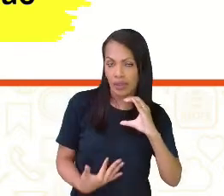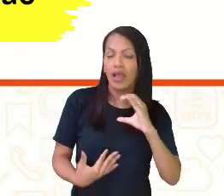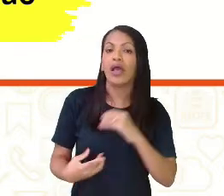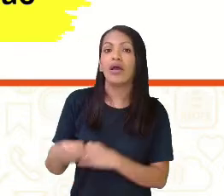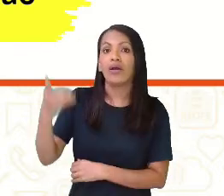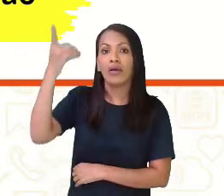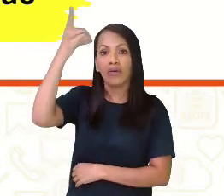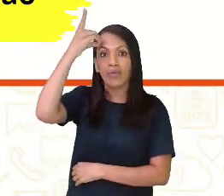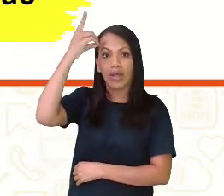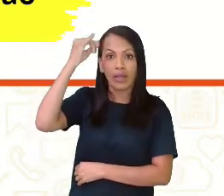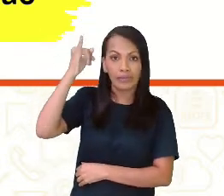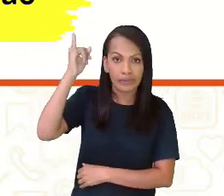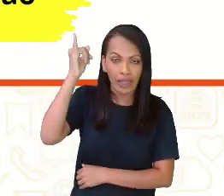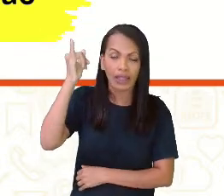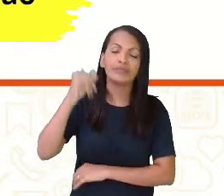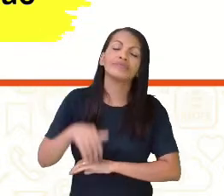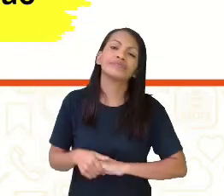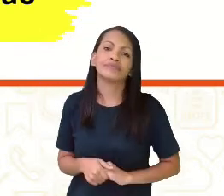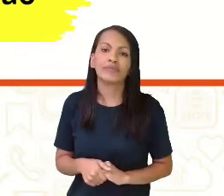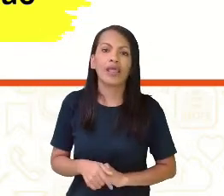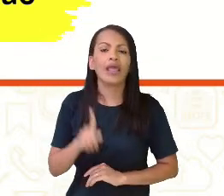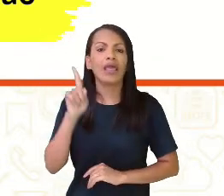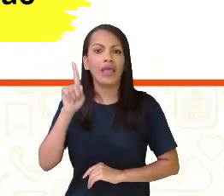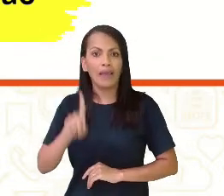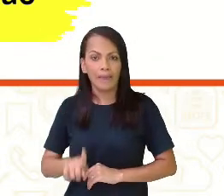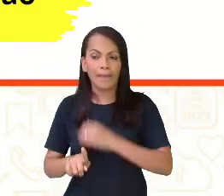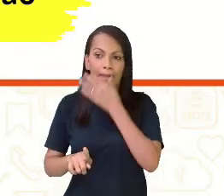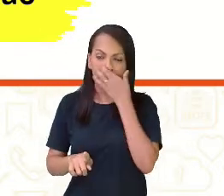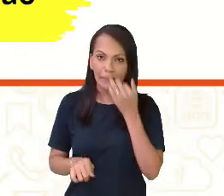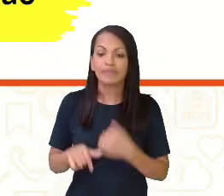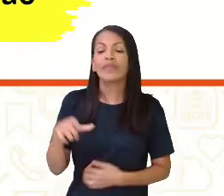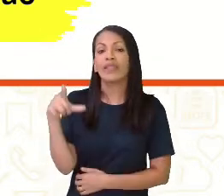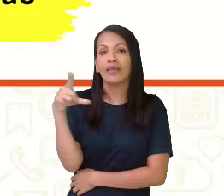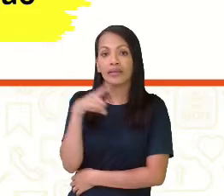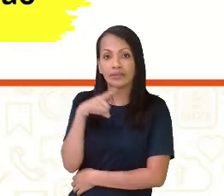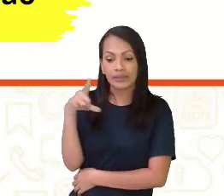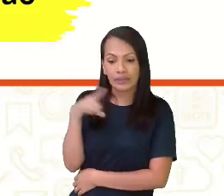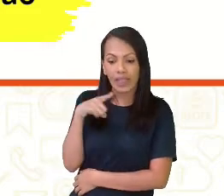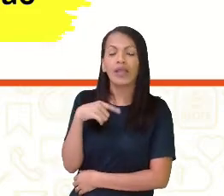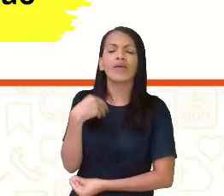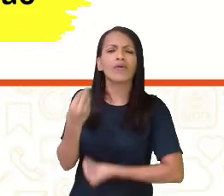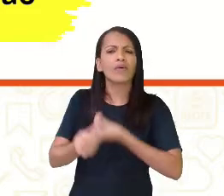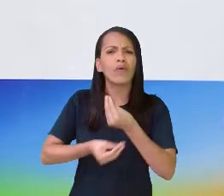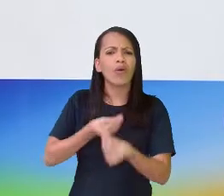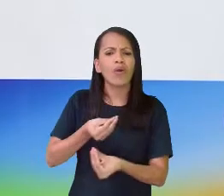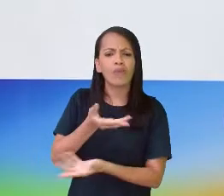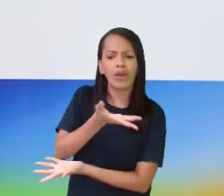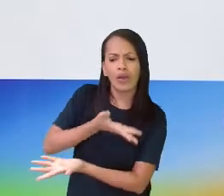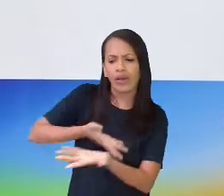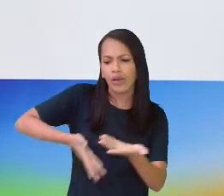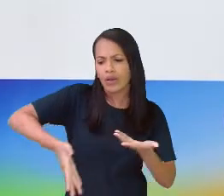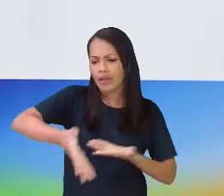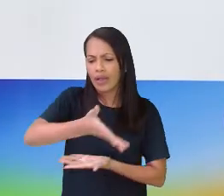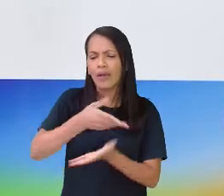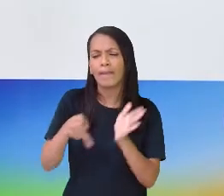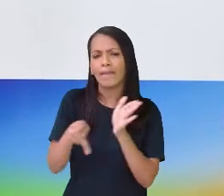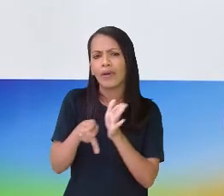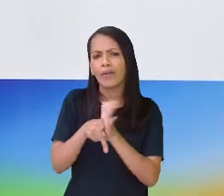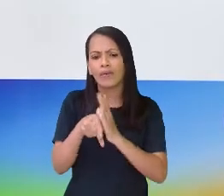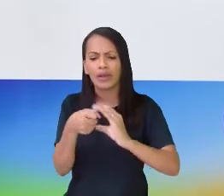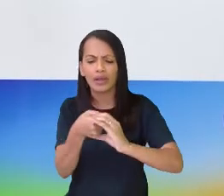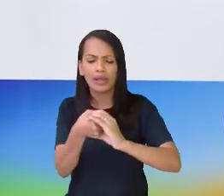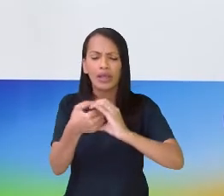com deficiência intelectual. Então, é evidente que ele tem no seu funcionamento, né, e como característica do